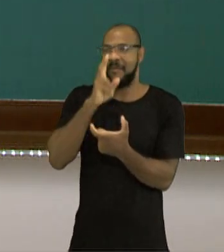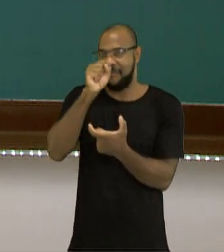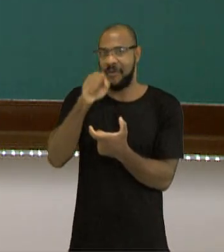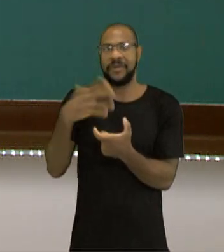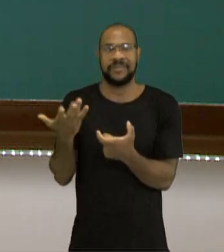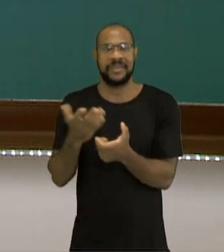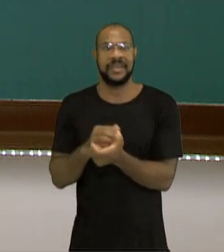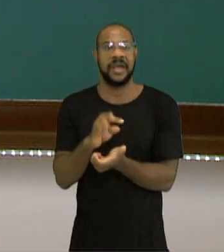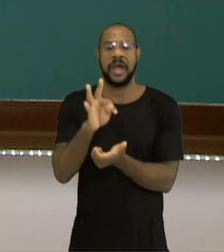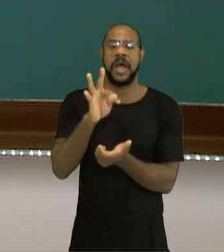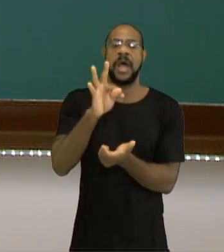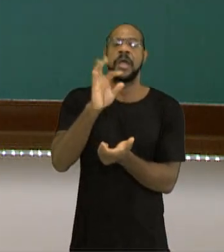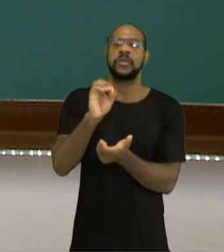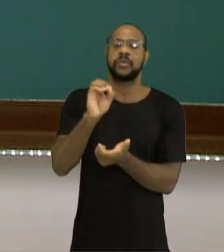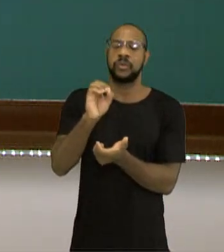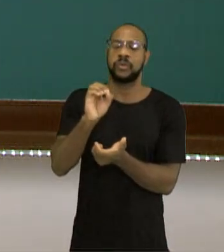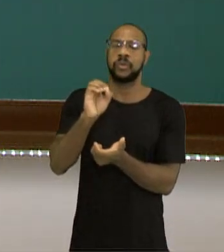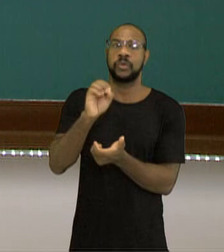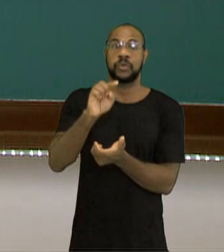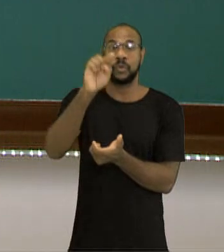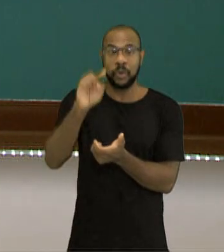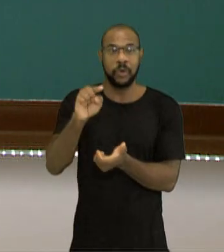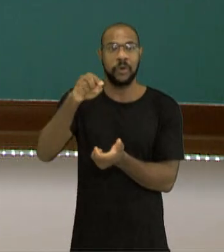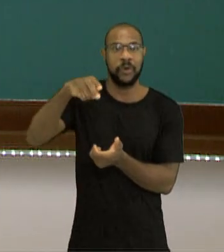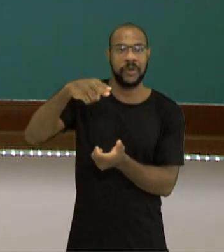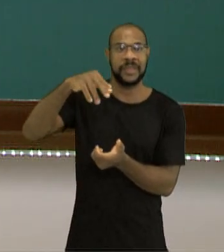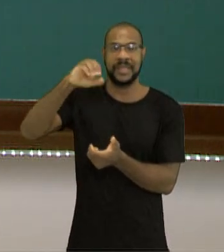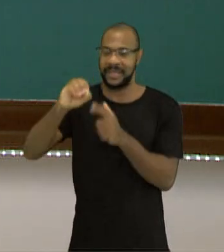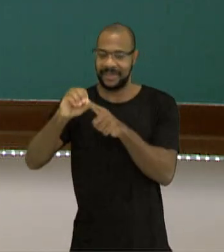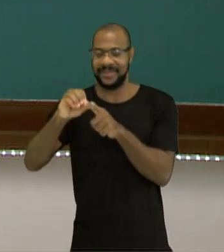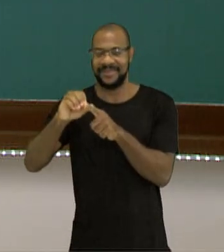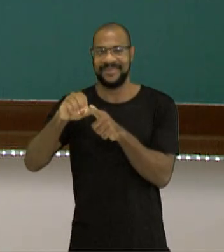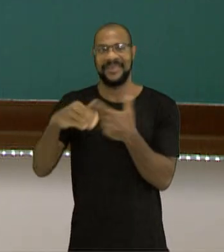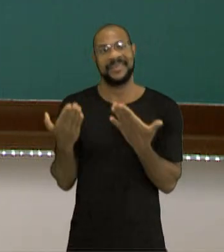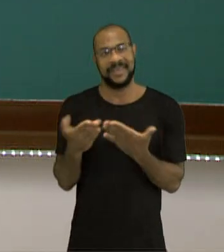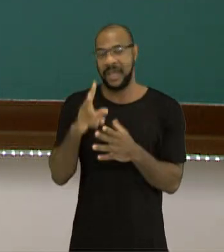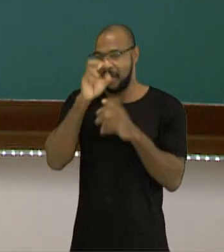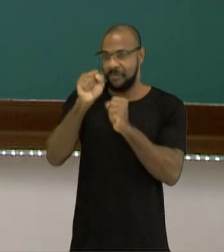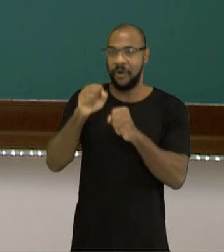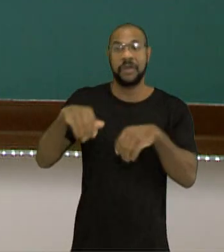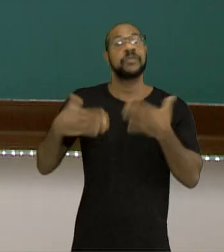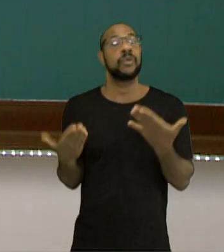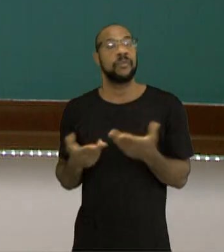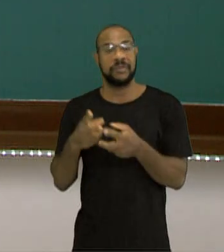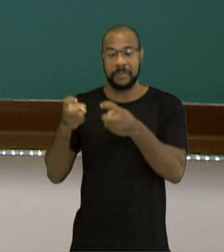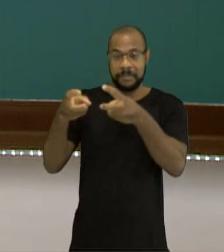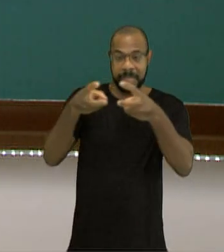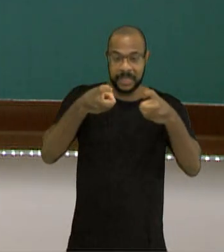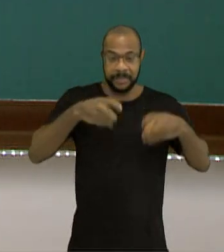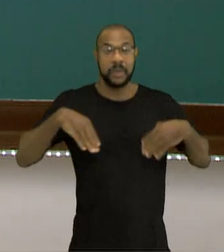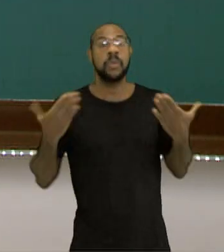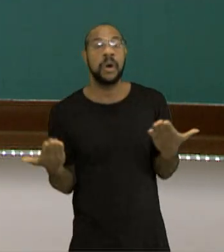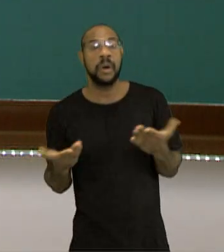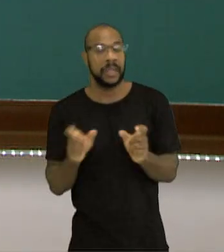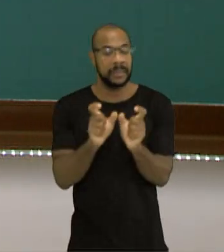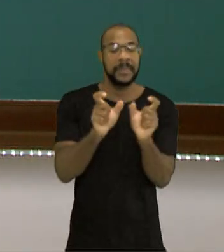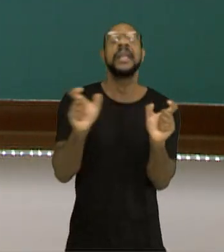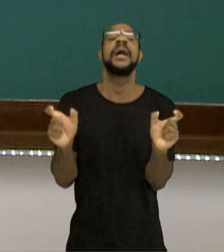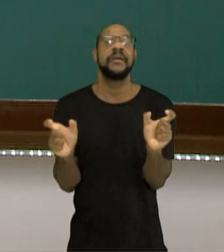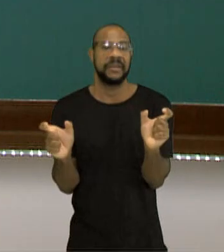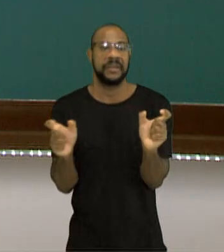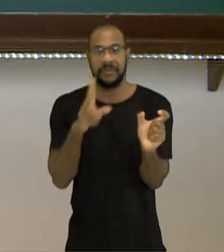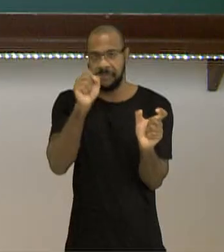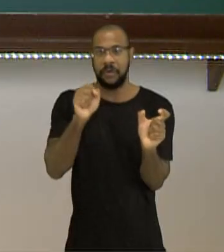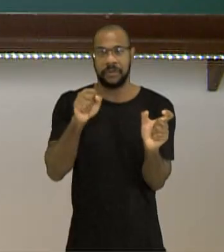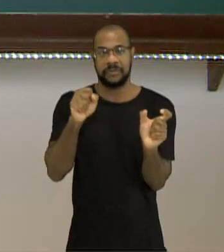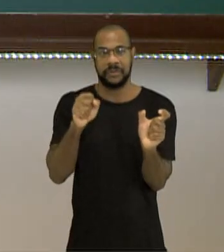própria palavra tônica, ó, certo? Então agora você vai ver aqui quais são essas palavras. E eu